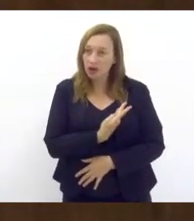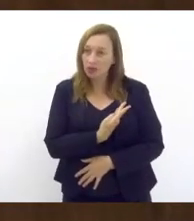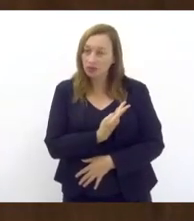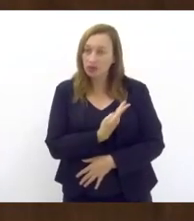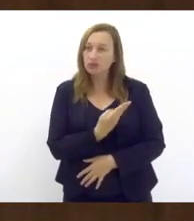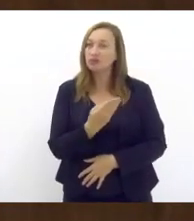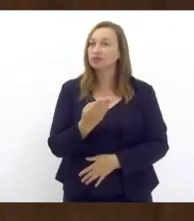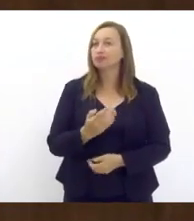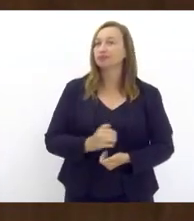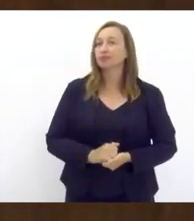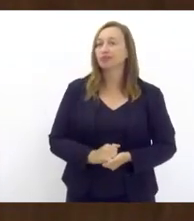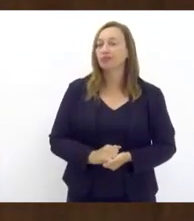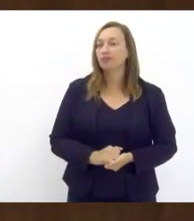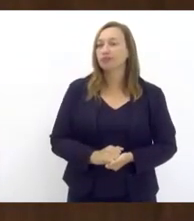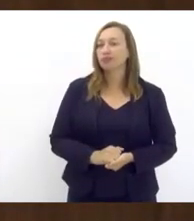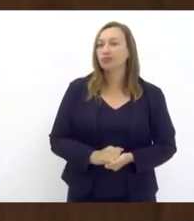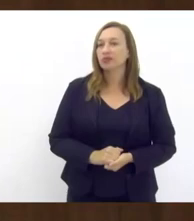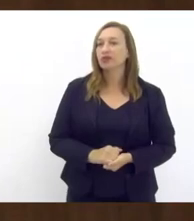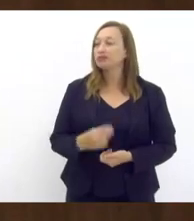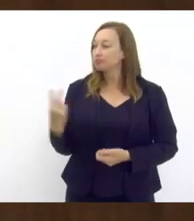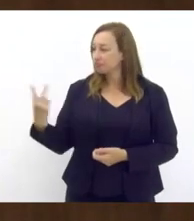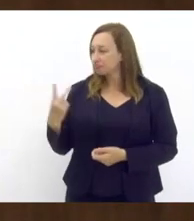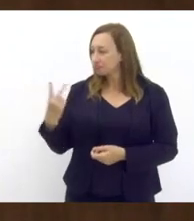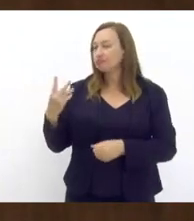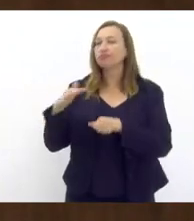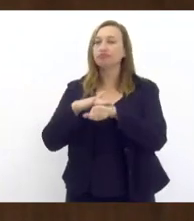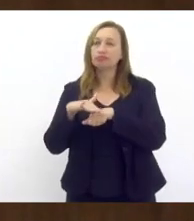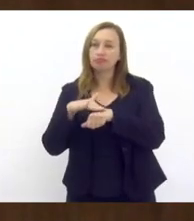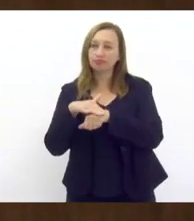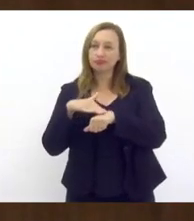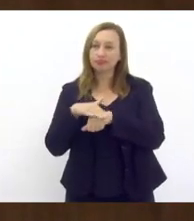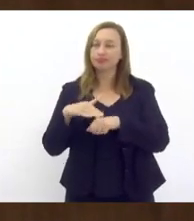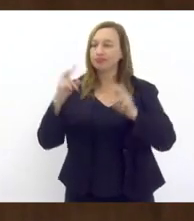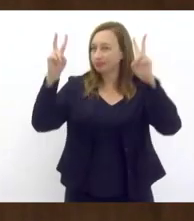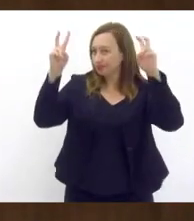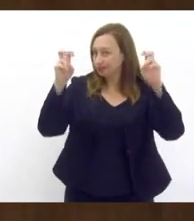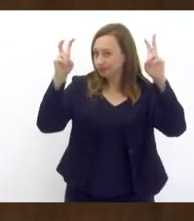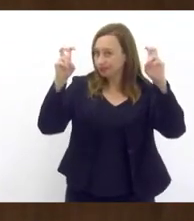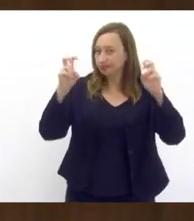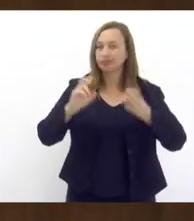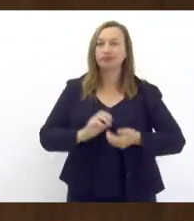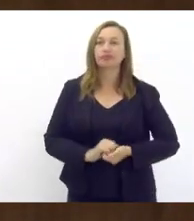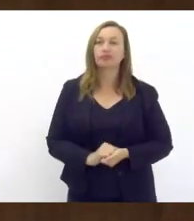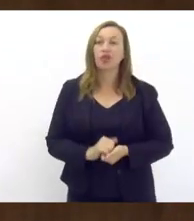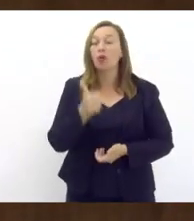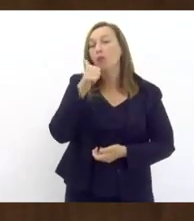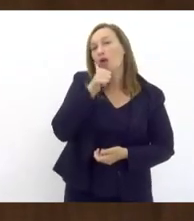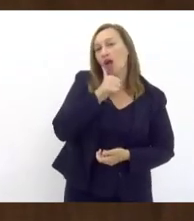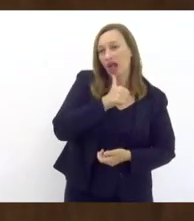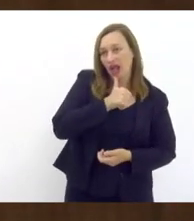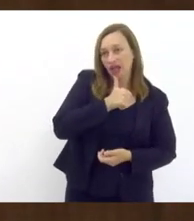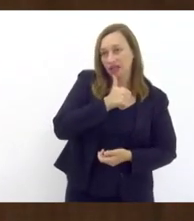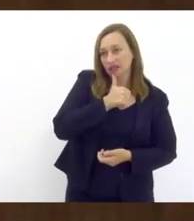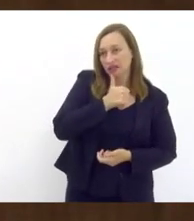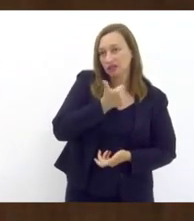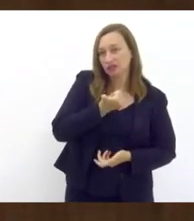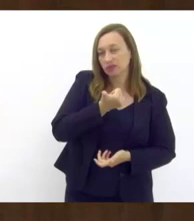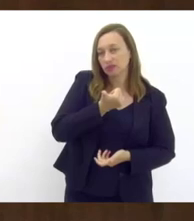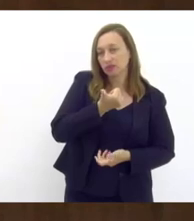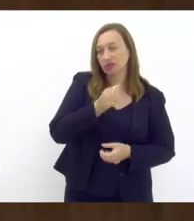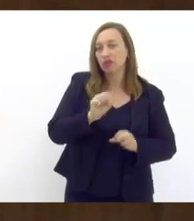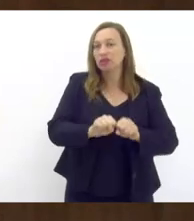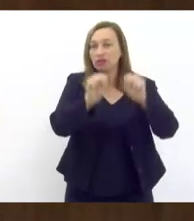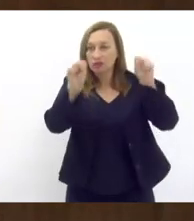que, inclusive, estivemos conversando para tratar do tema de mulheres do